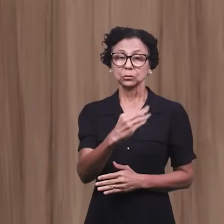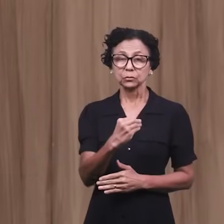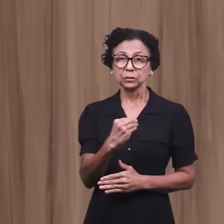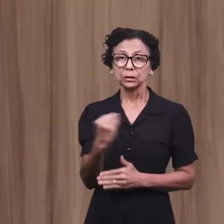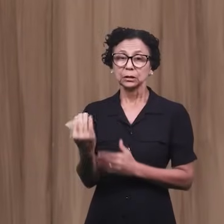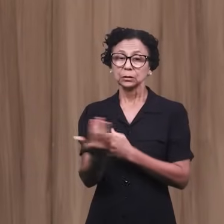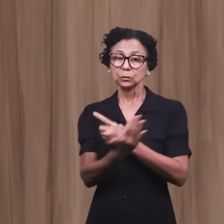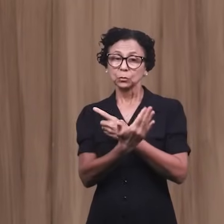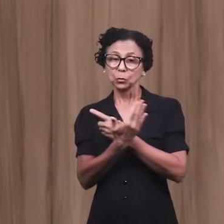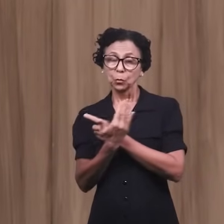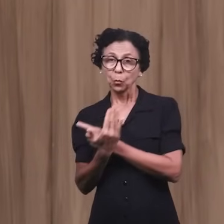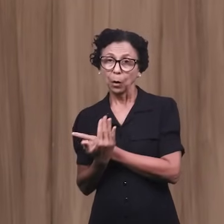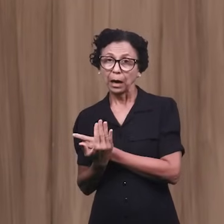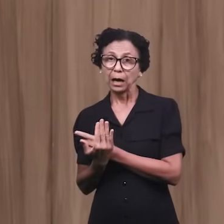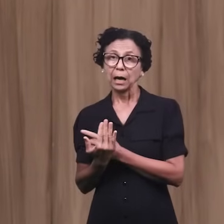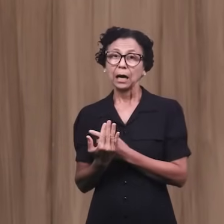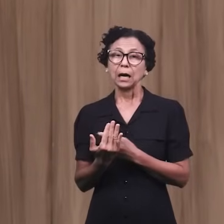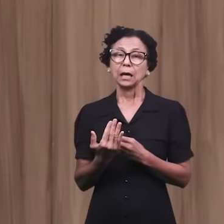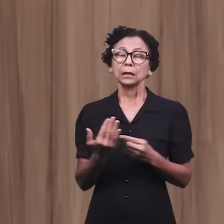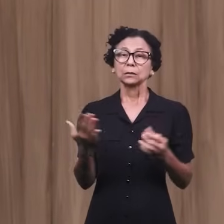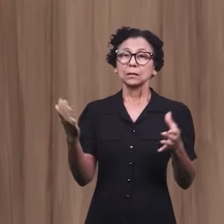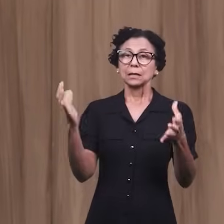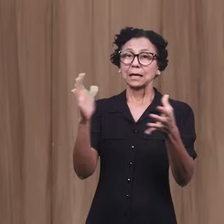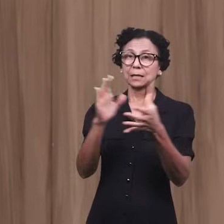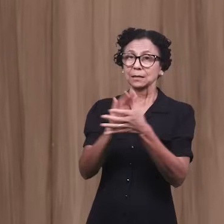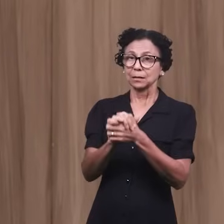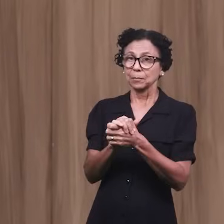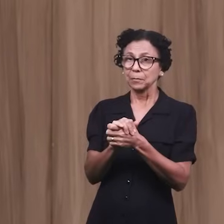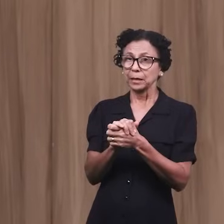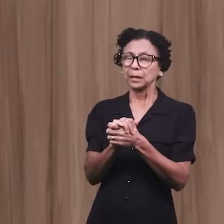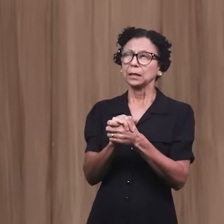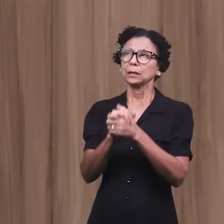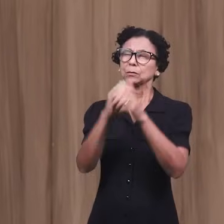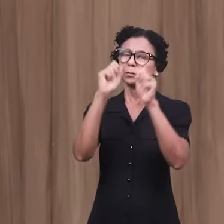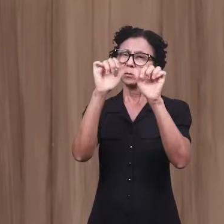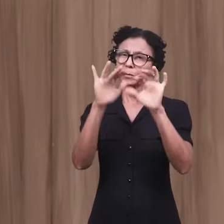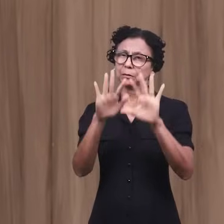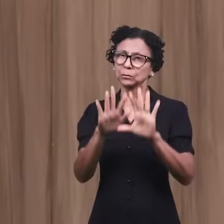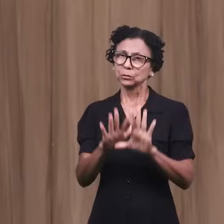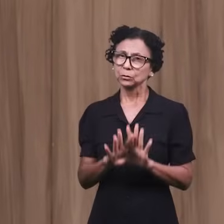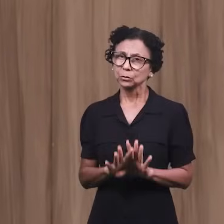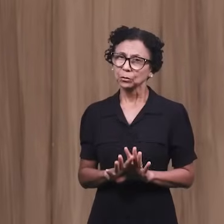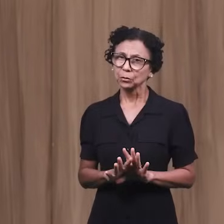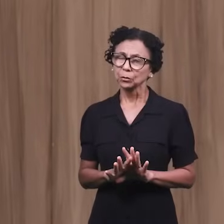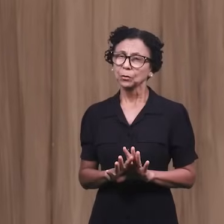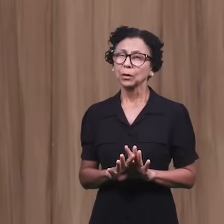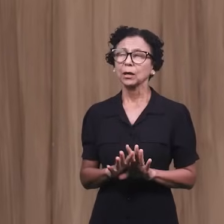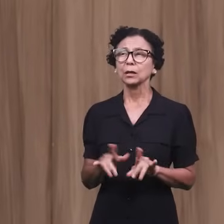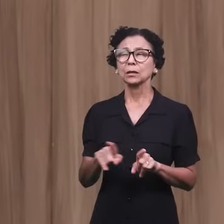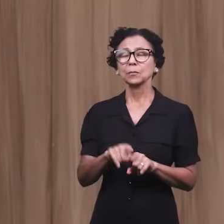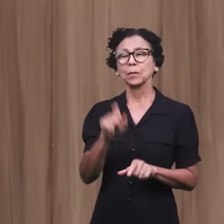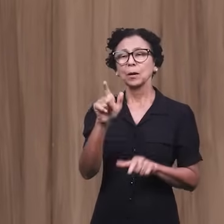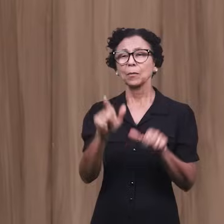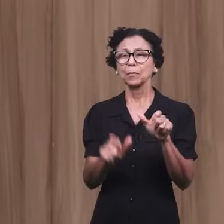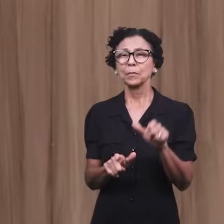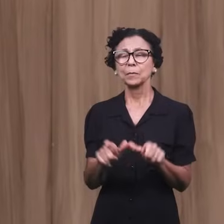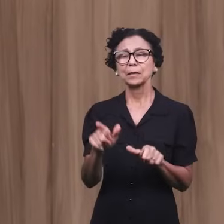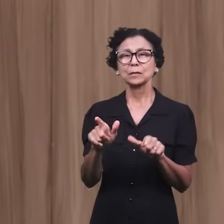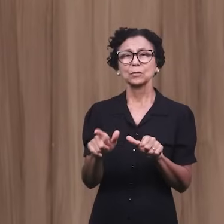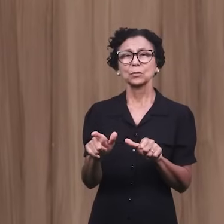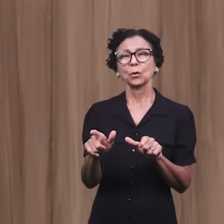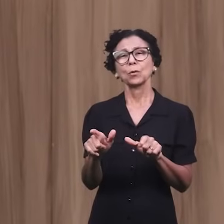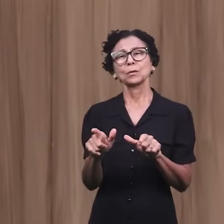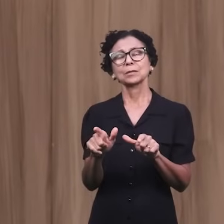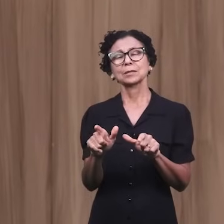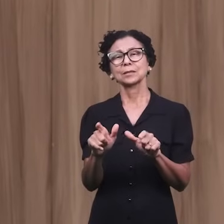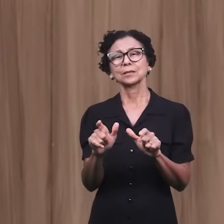filhos, os nossos casamentos, preservando em Tua presença completa, Senhor, os lares incompletos e derrama